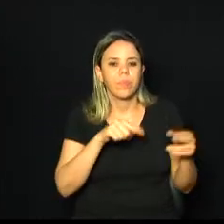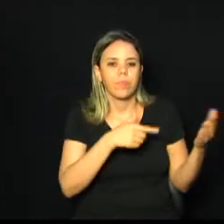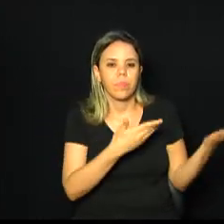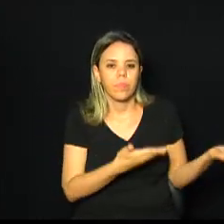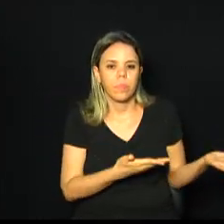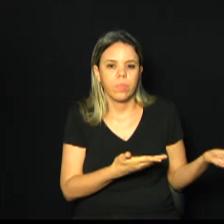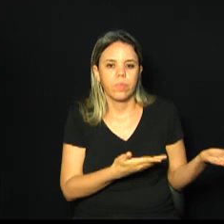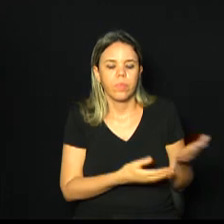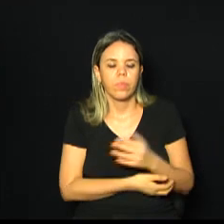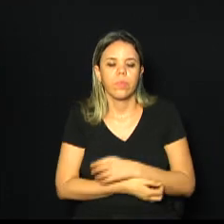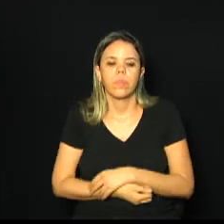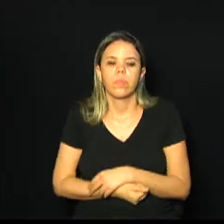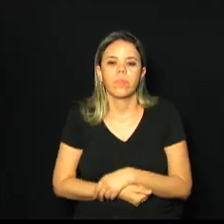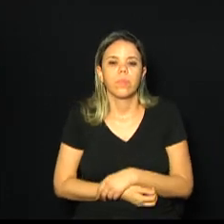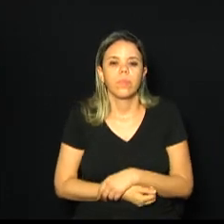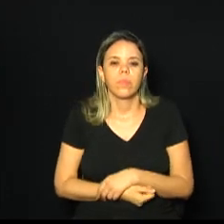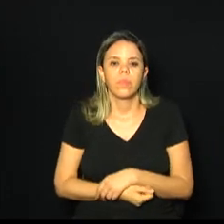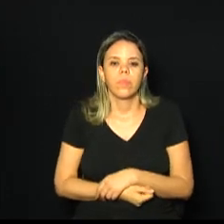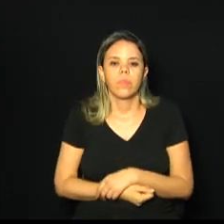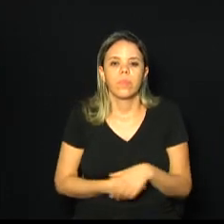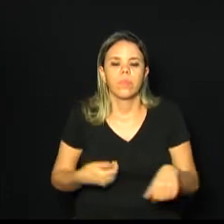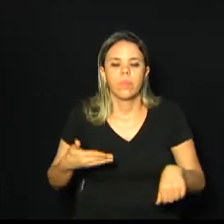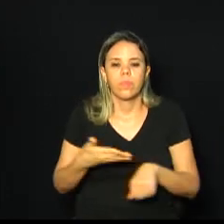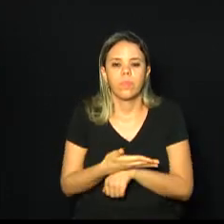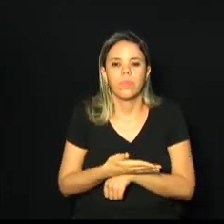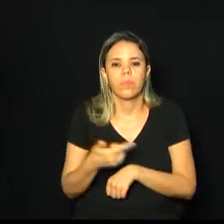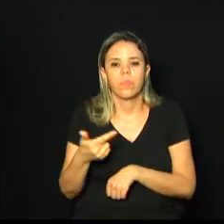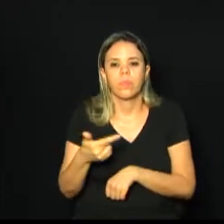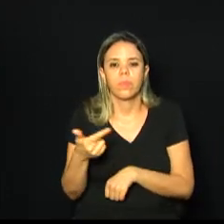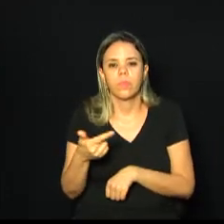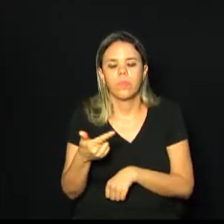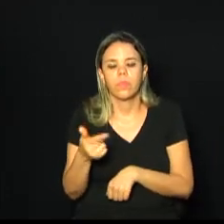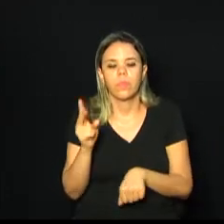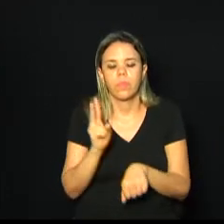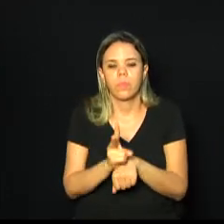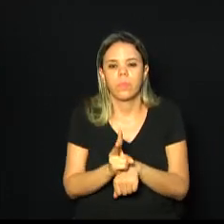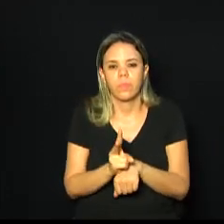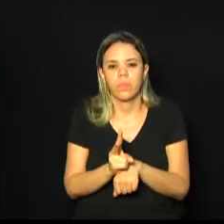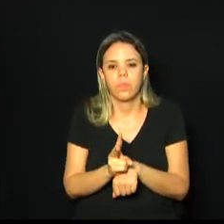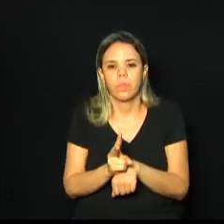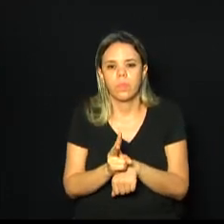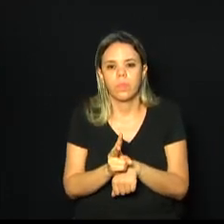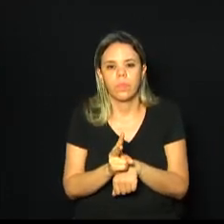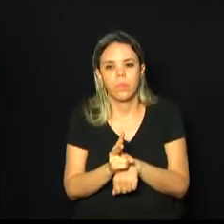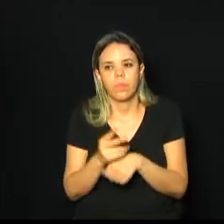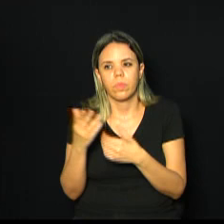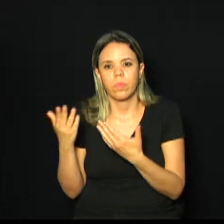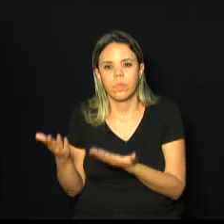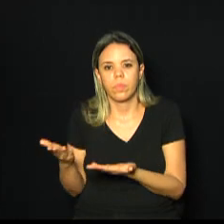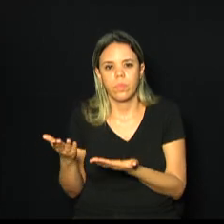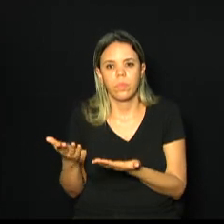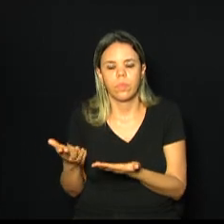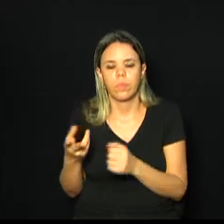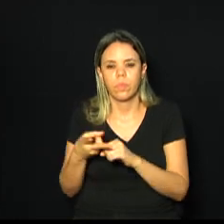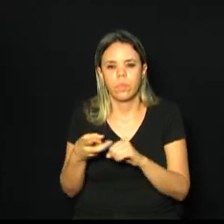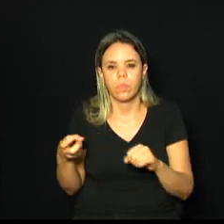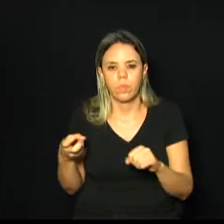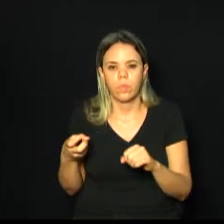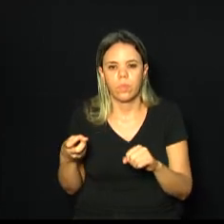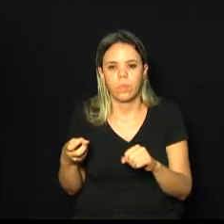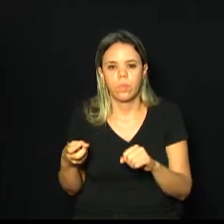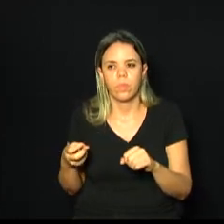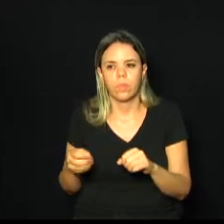de firewall, ela entra como uma segunda camada de proteção para esse aplicativo em